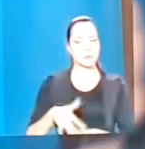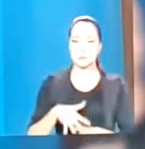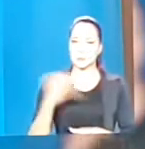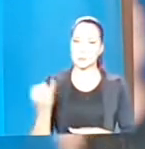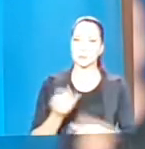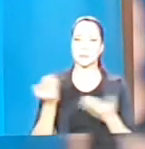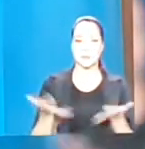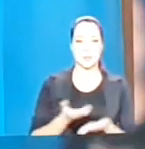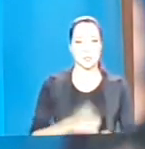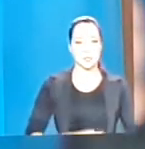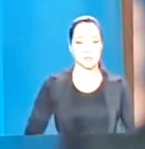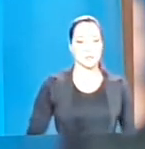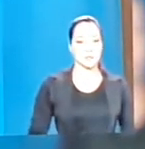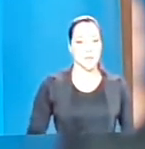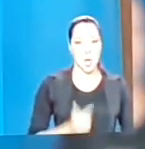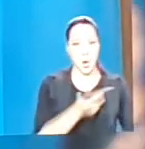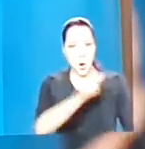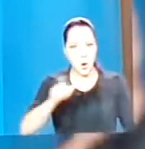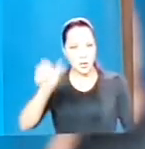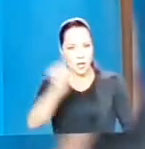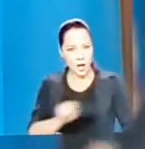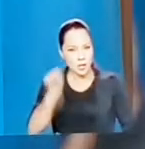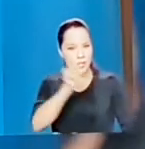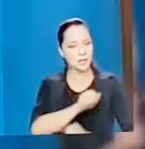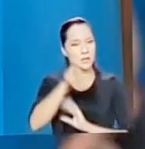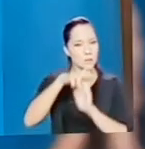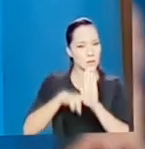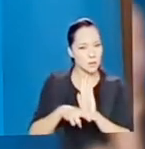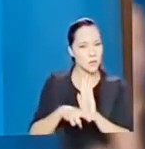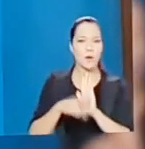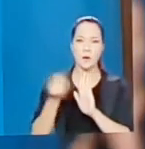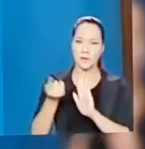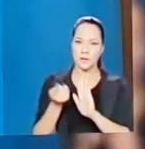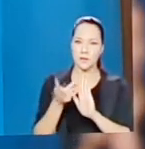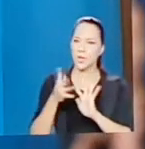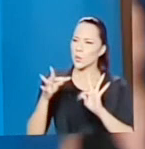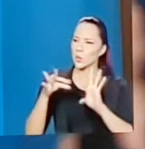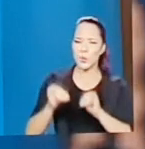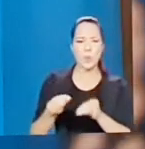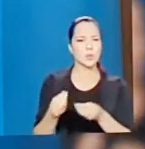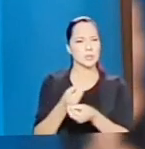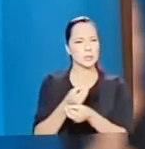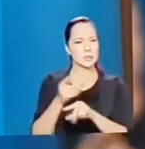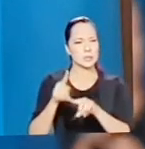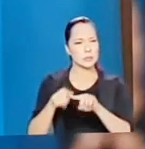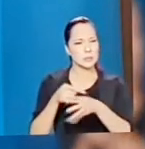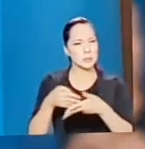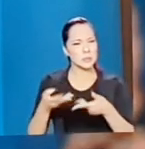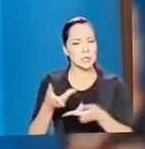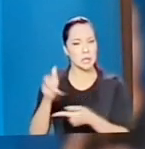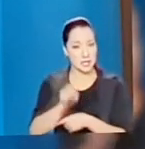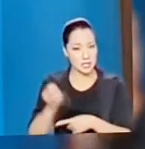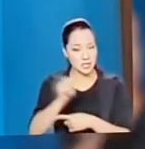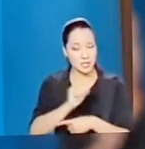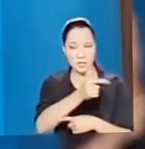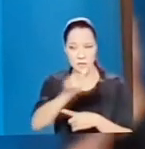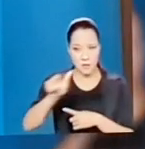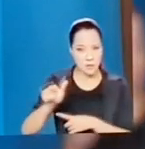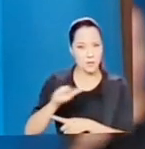Críticas tivemos de mão. Nenhuma outra agência reguladora, com todos os recursos que as agências